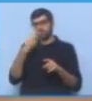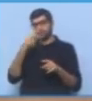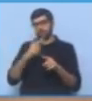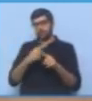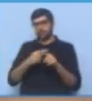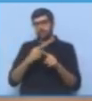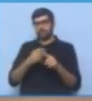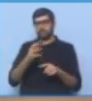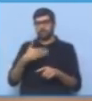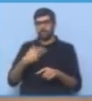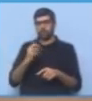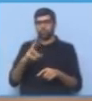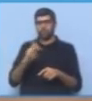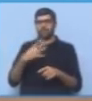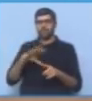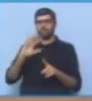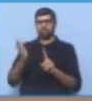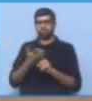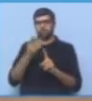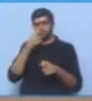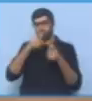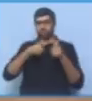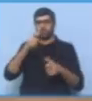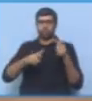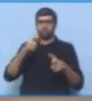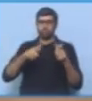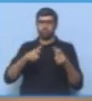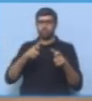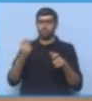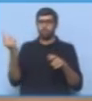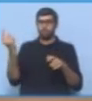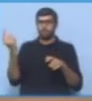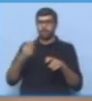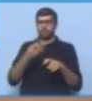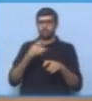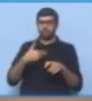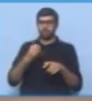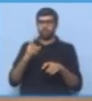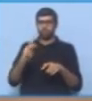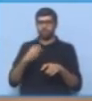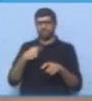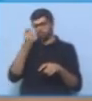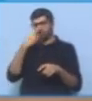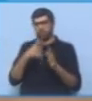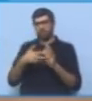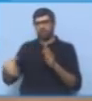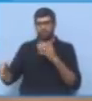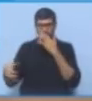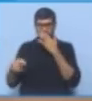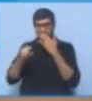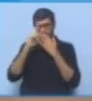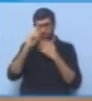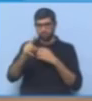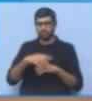porque quando querem condenar a humanidade, mandam então a Pandora, a história é longa, depois saberão,